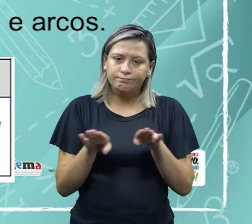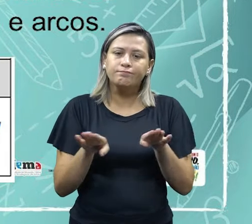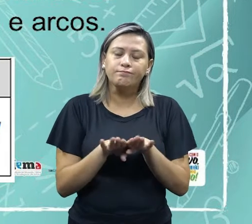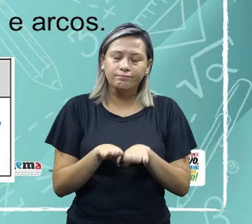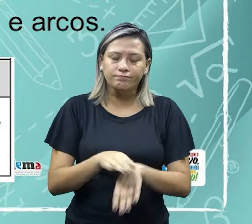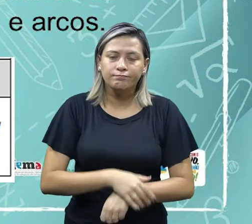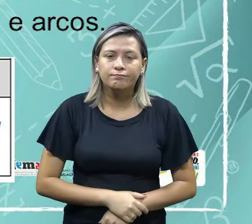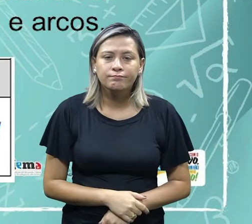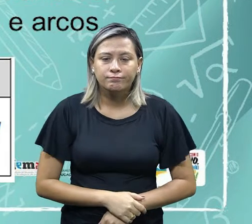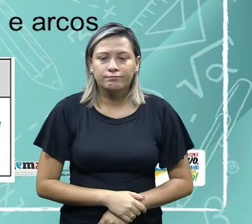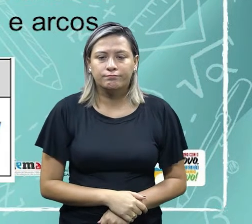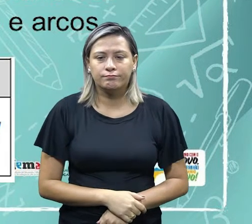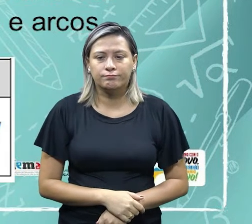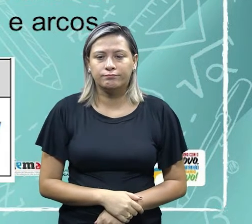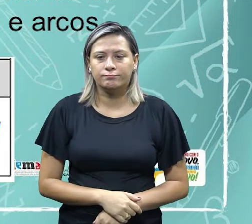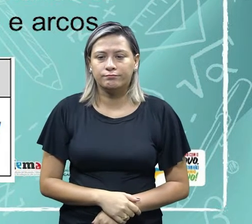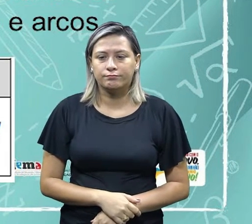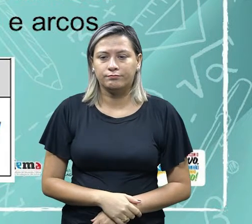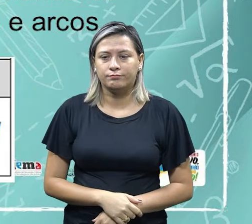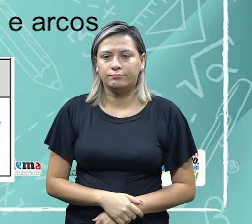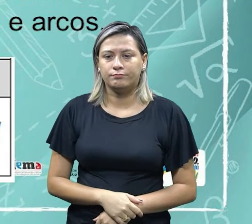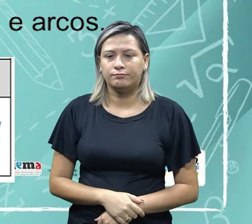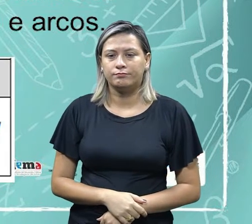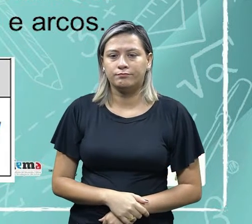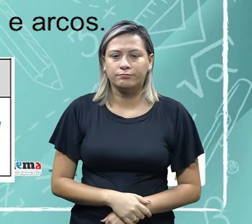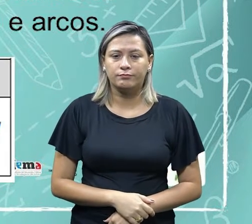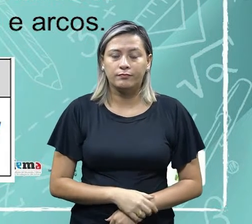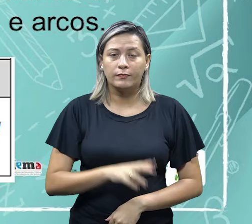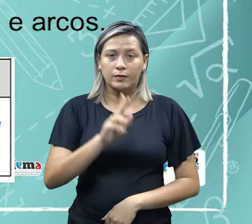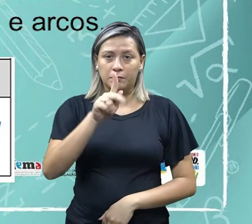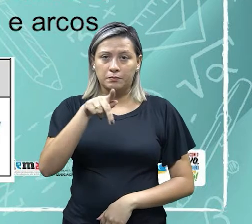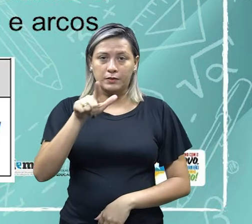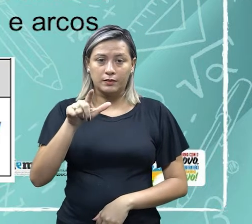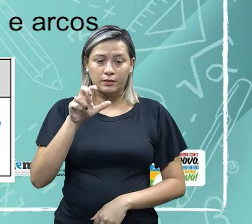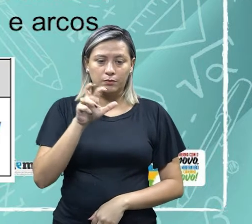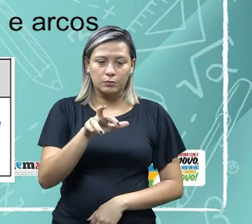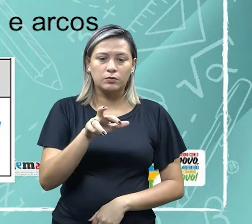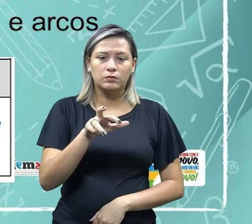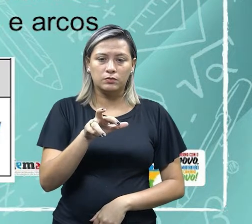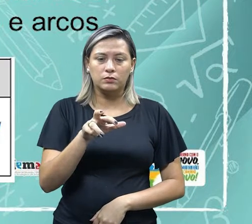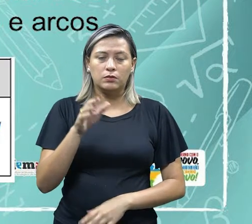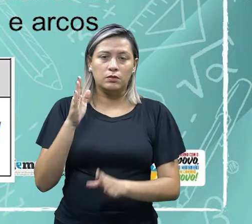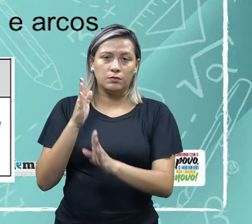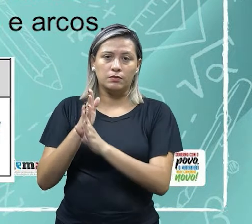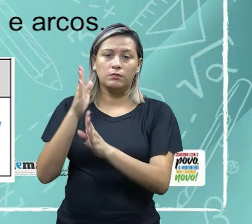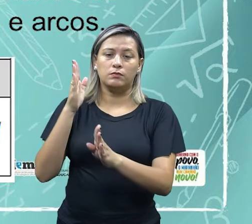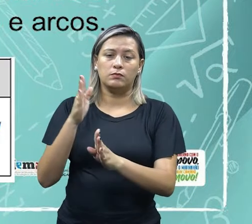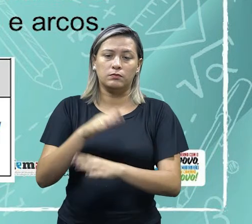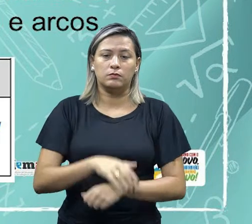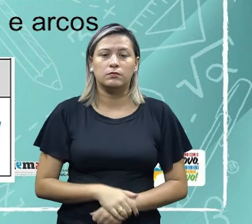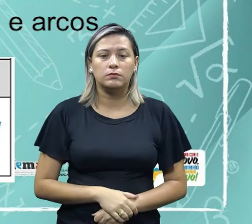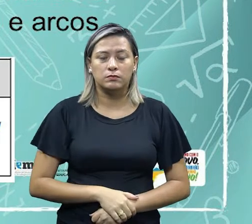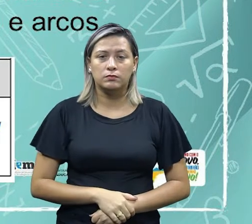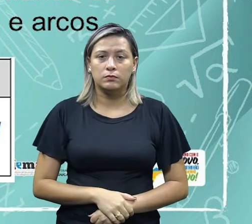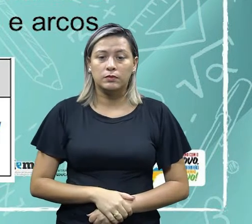também, tá? Você vai ter que pressionar PL e dar o Enter, e